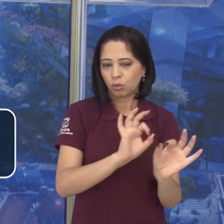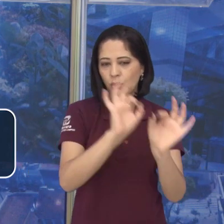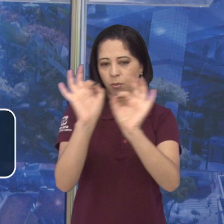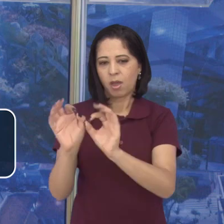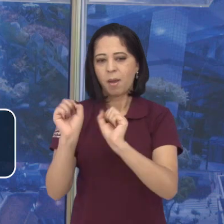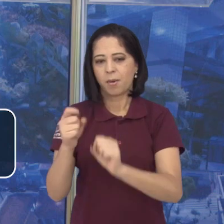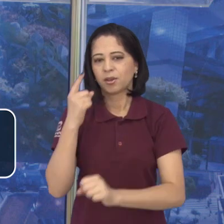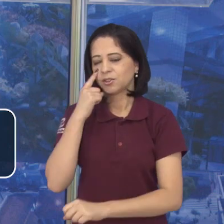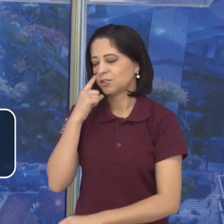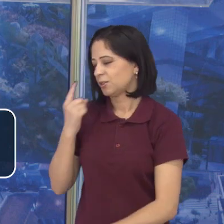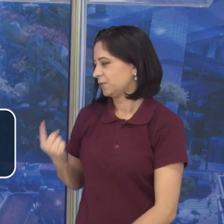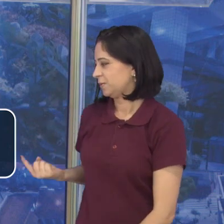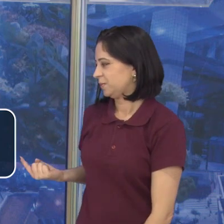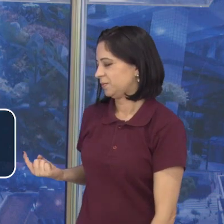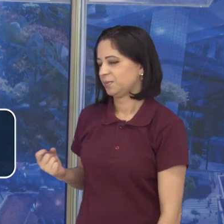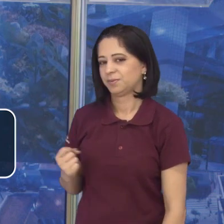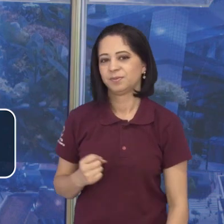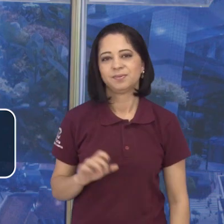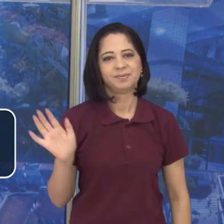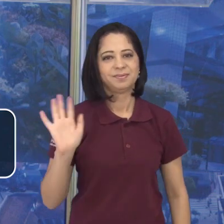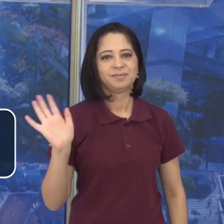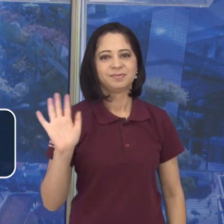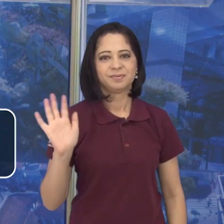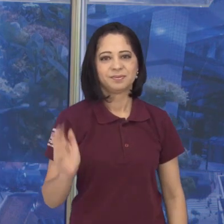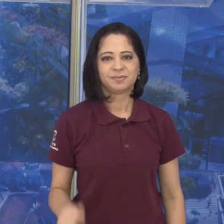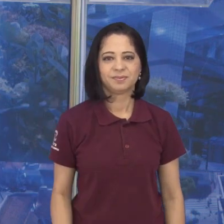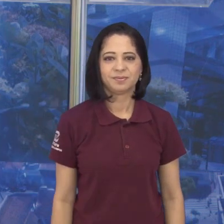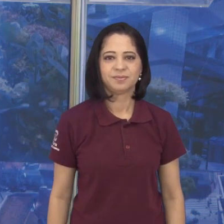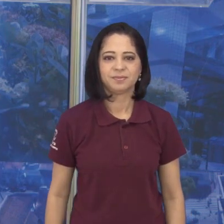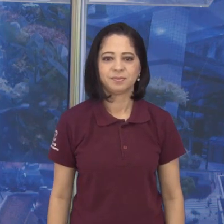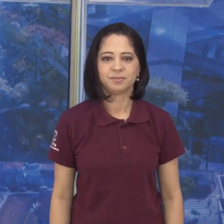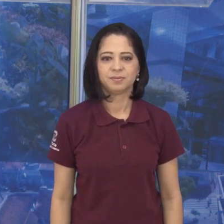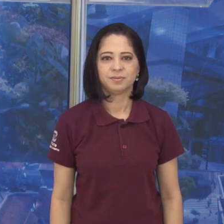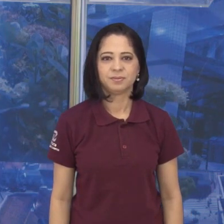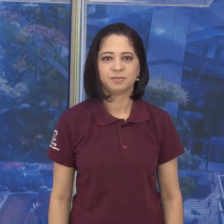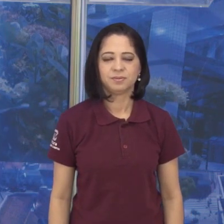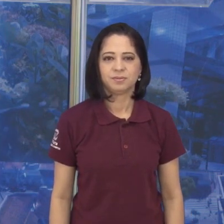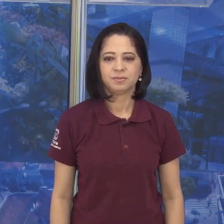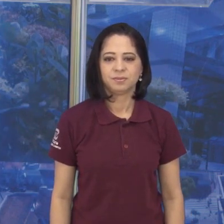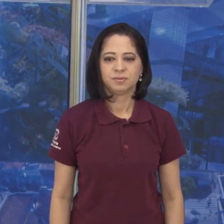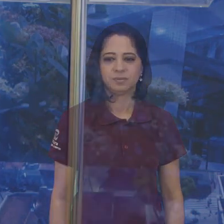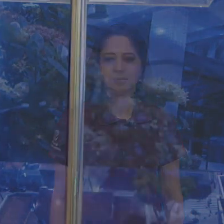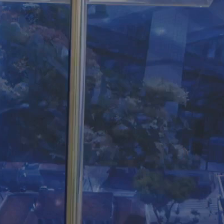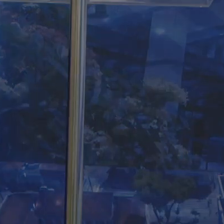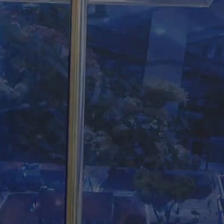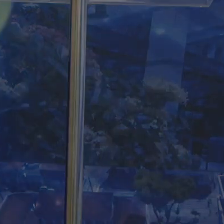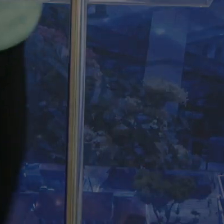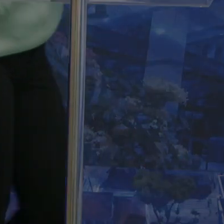disponível no YouTube. Acesse lá, TV Câmara SJC. Até a próxima. Tchau, tchau.